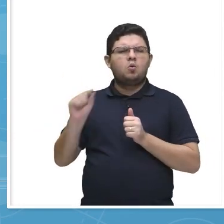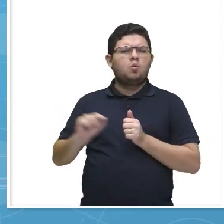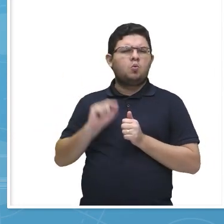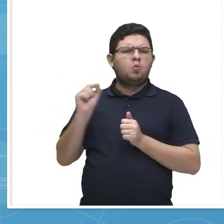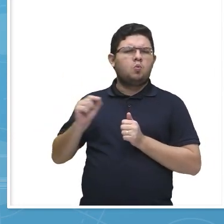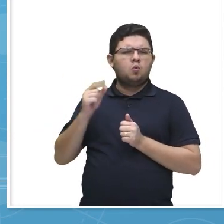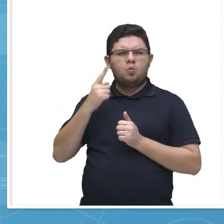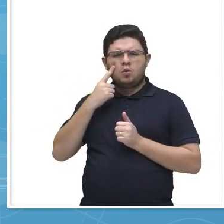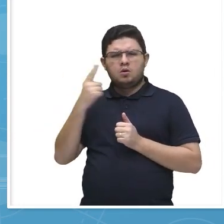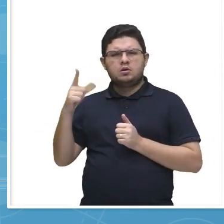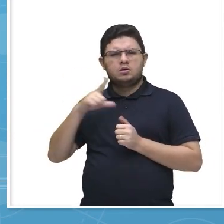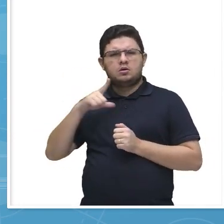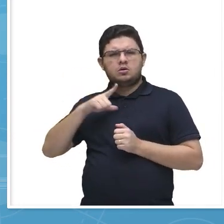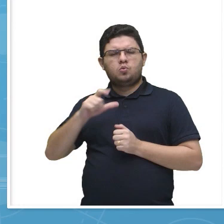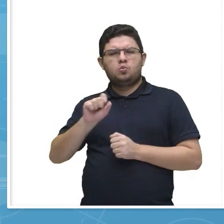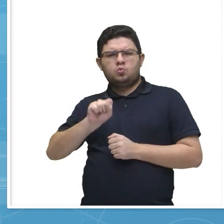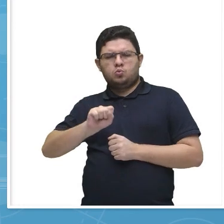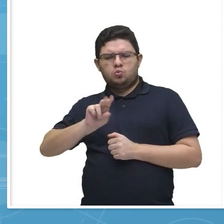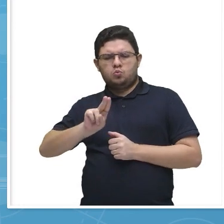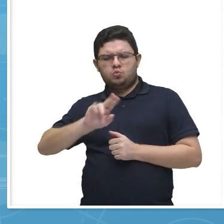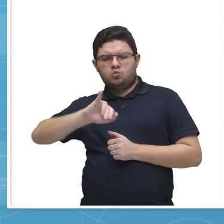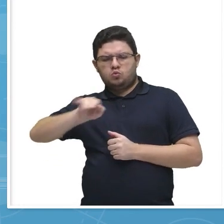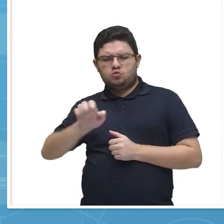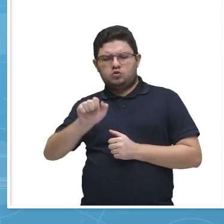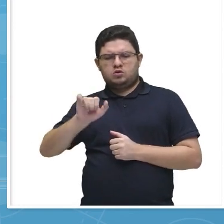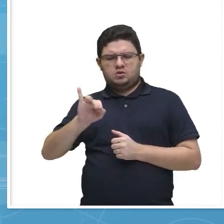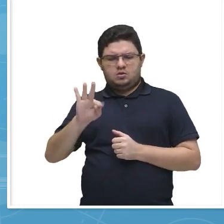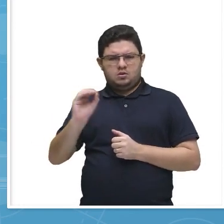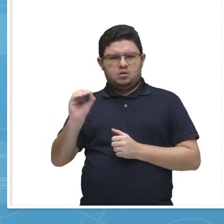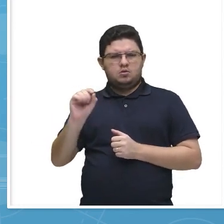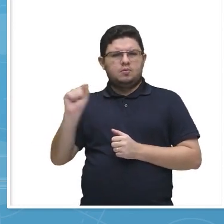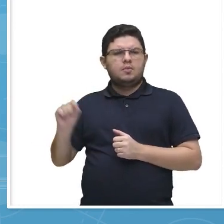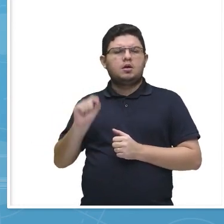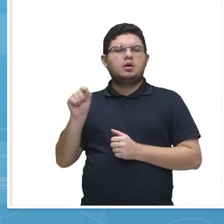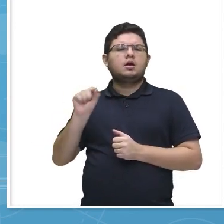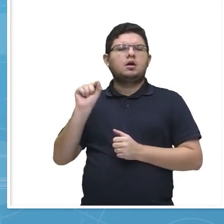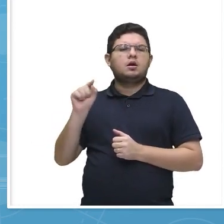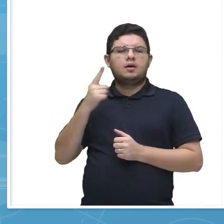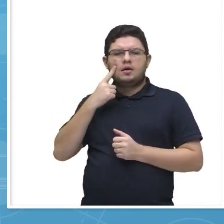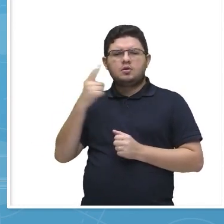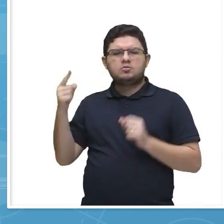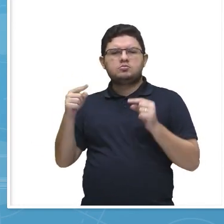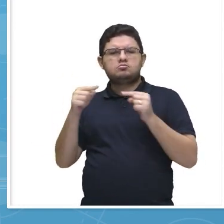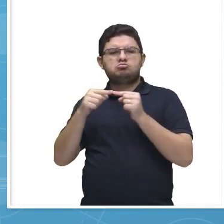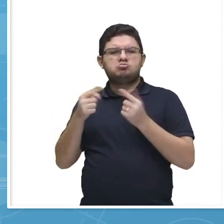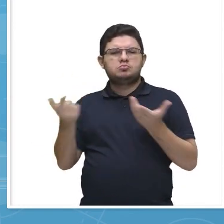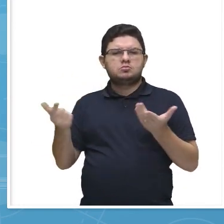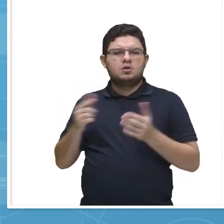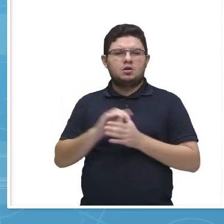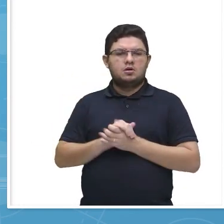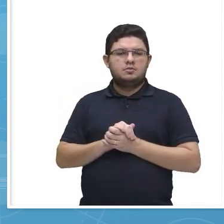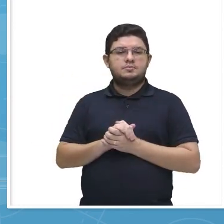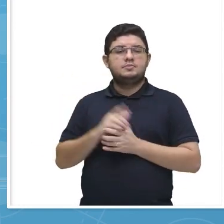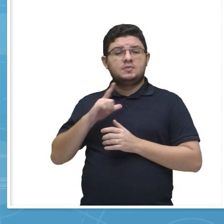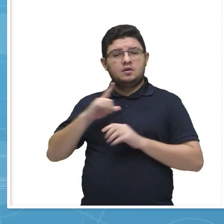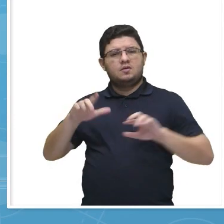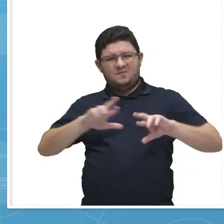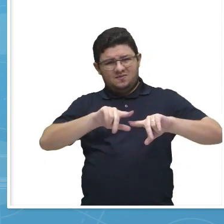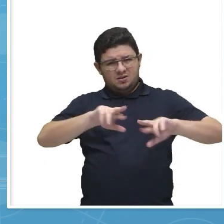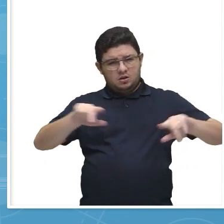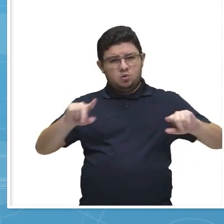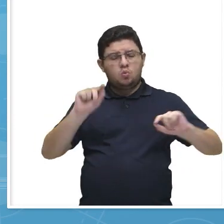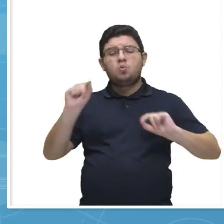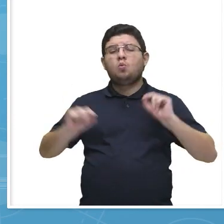verso? São demais os perigos dessa vida. O que é demais? Os perigos desta